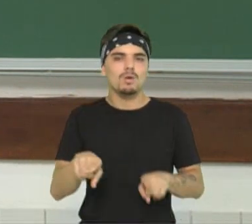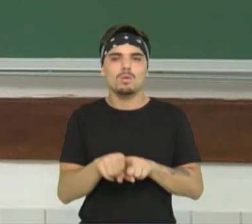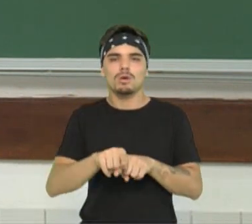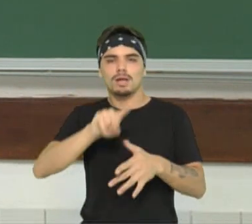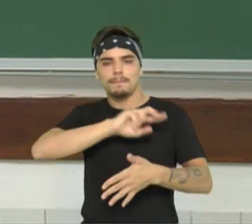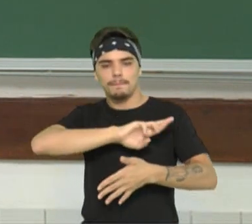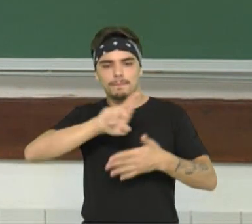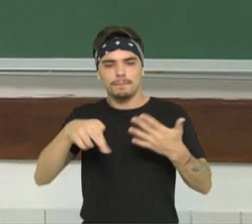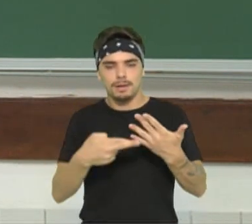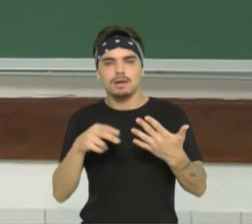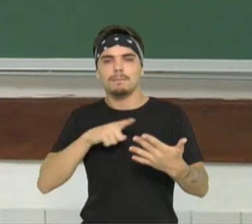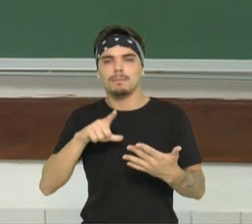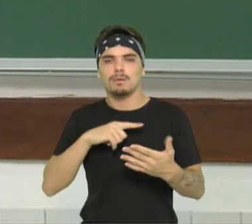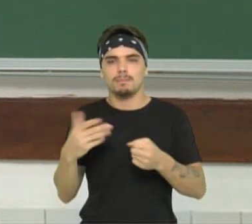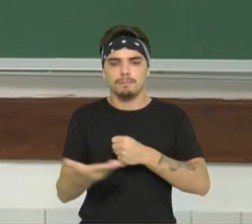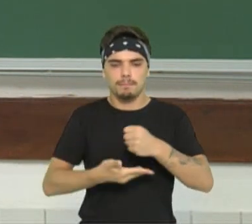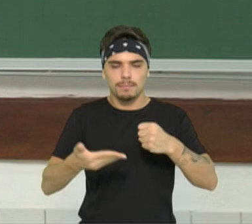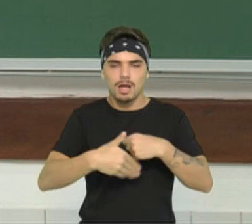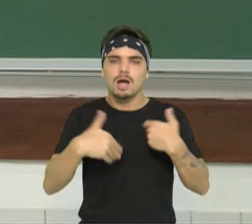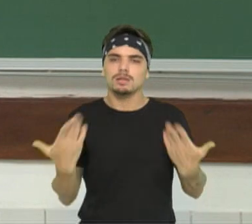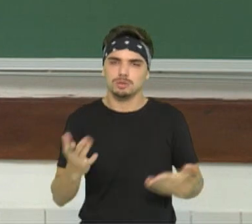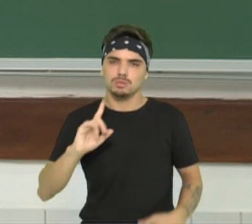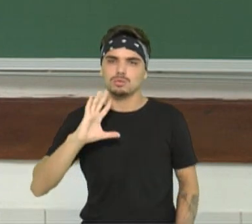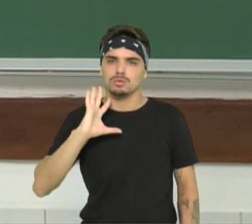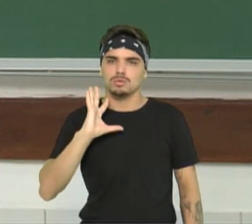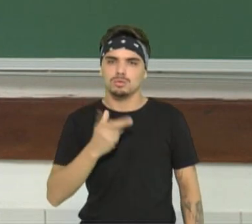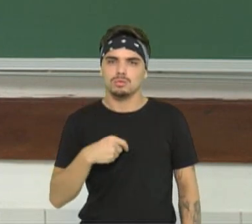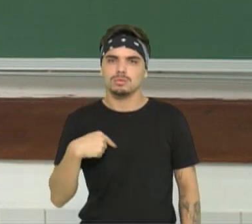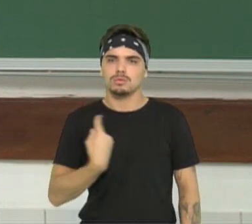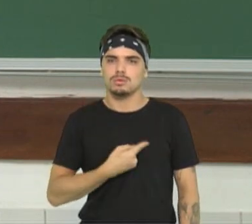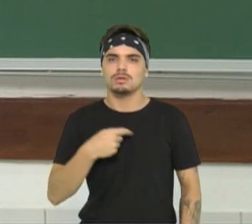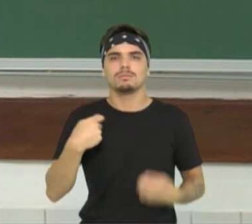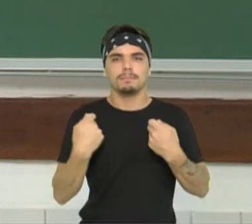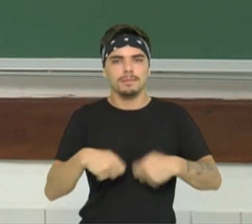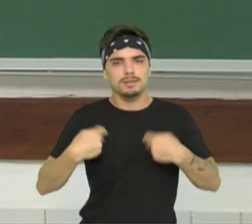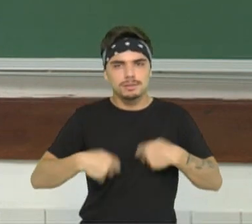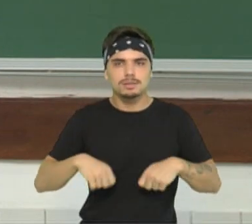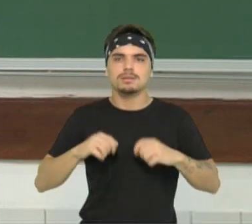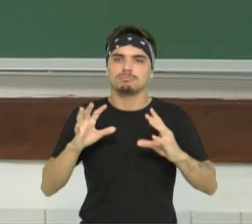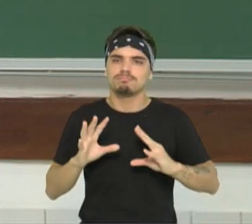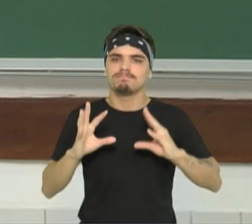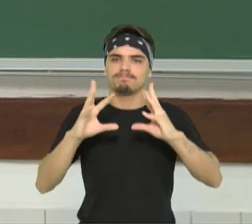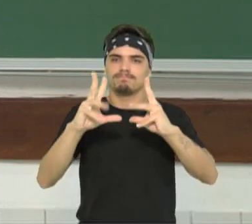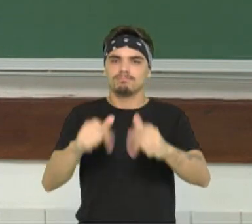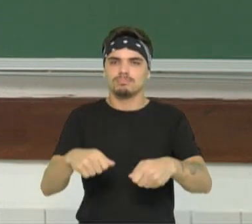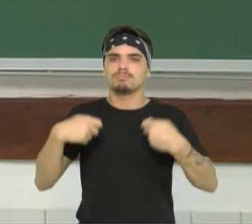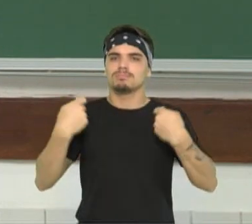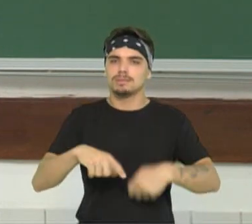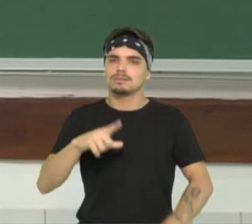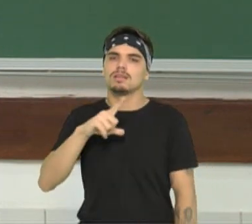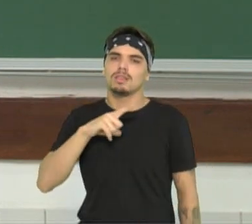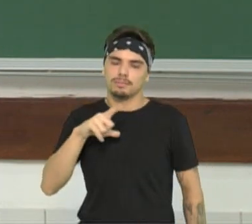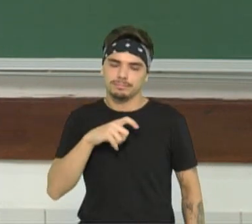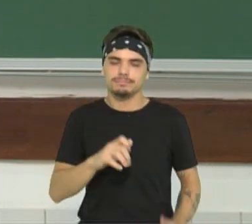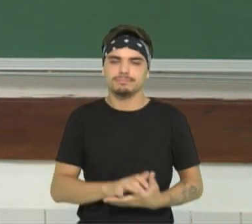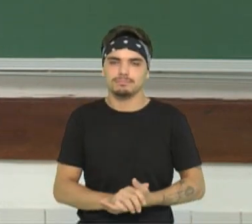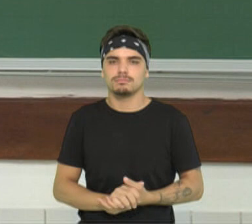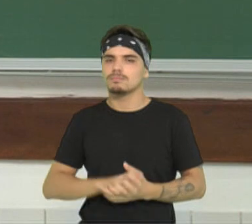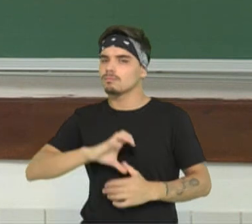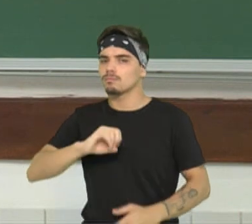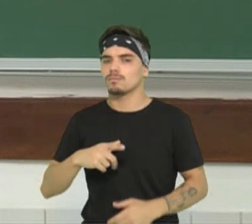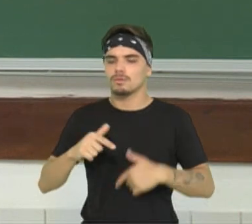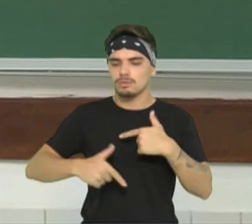então como sendo um saneamento básico, aquilo que minimamente nós todos deveríamos ter,